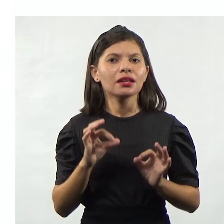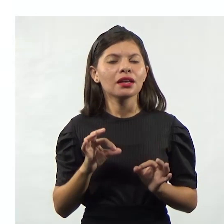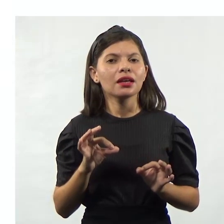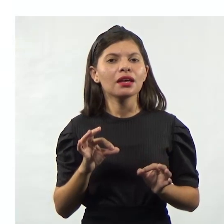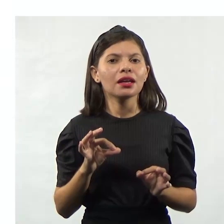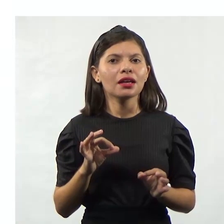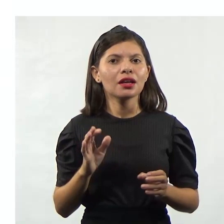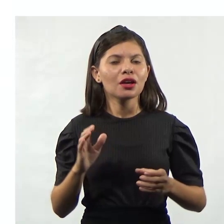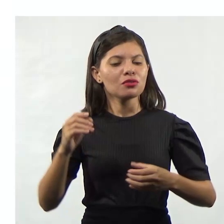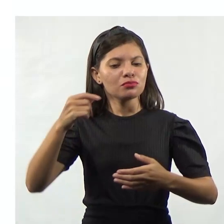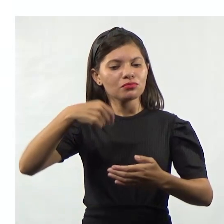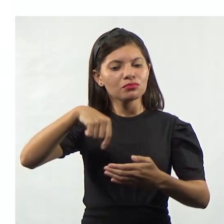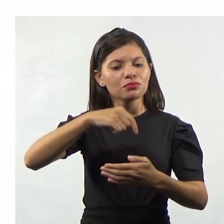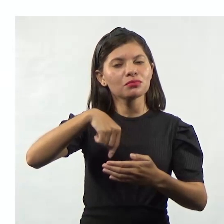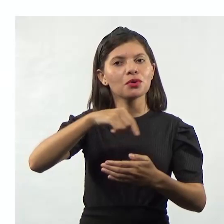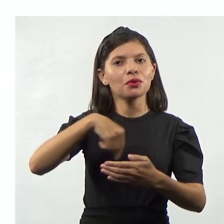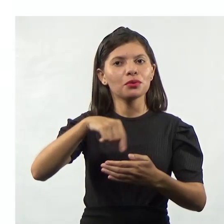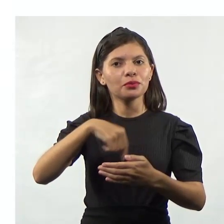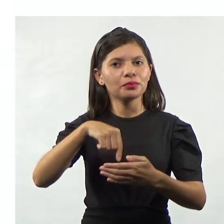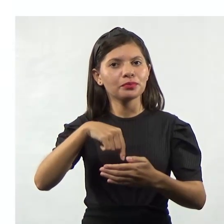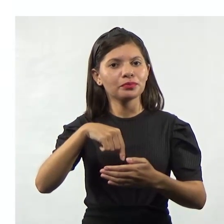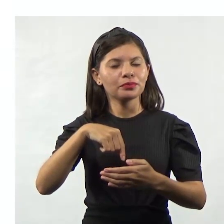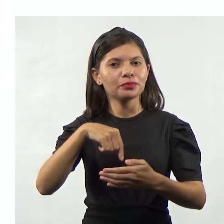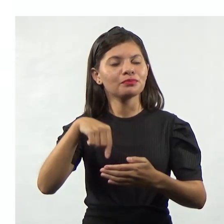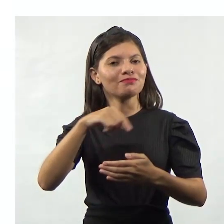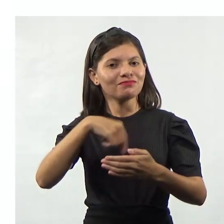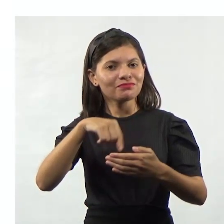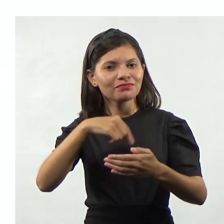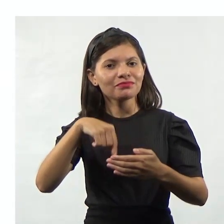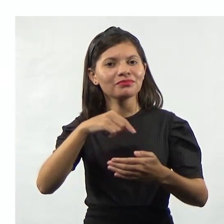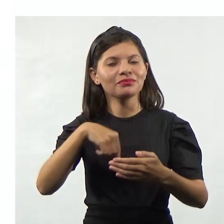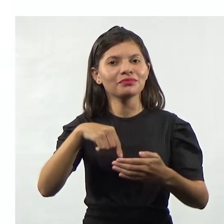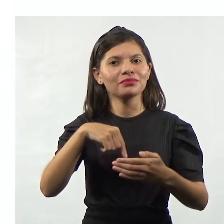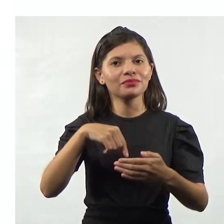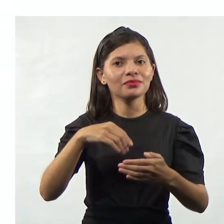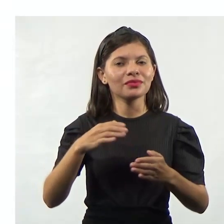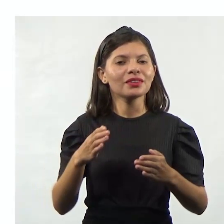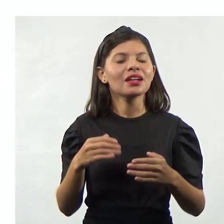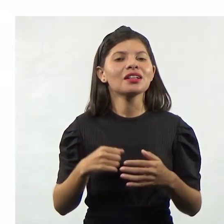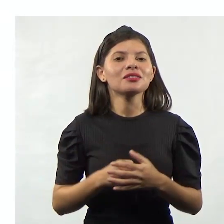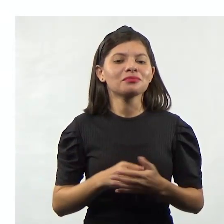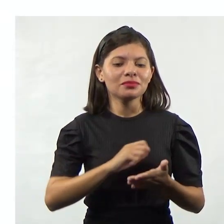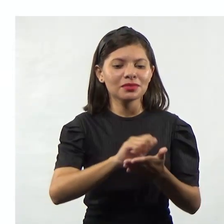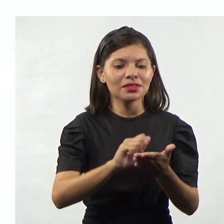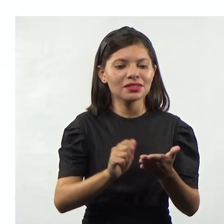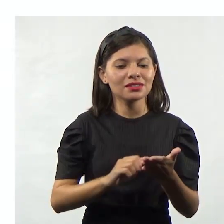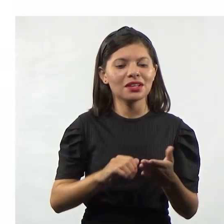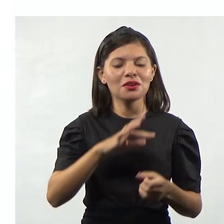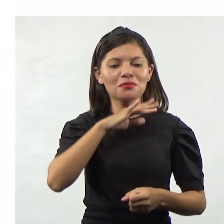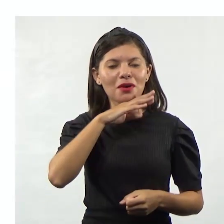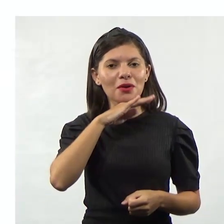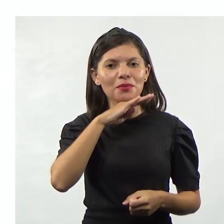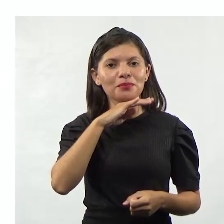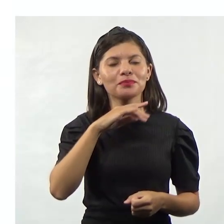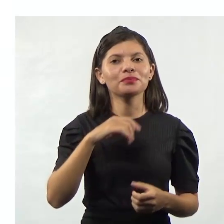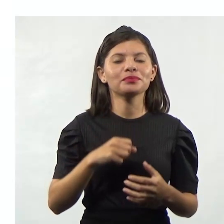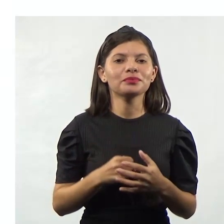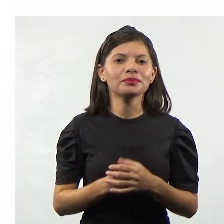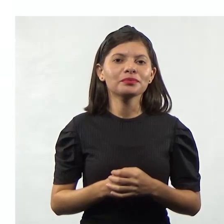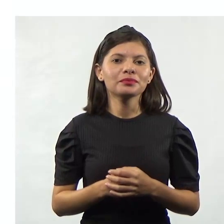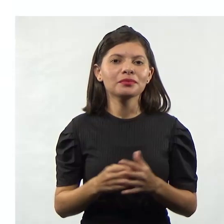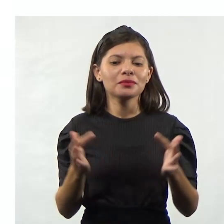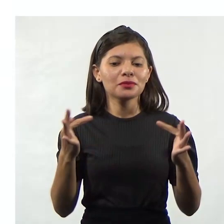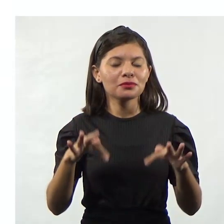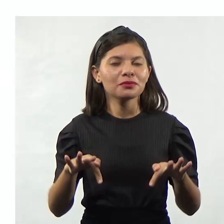Aqui é a cerejinha, olha o meu bolo. Temos um bolo, desenho muito mal. E temos uma